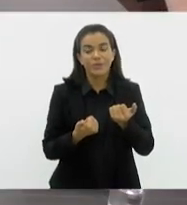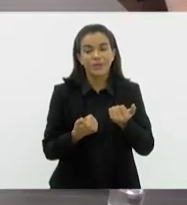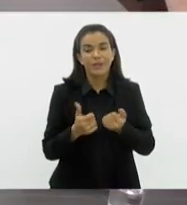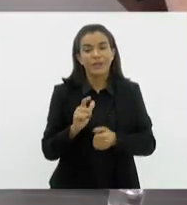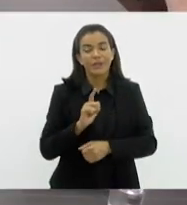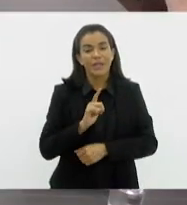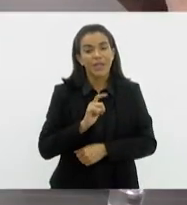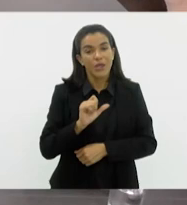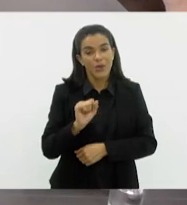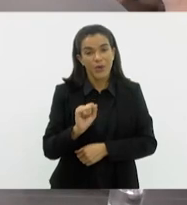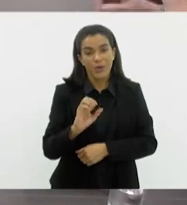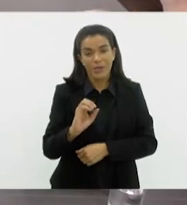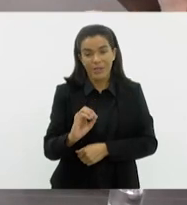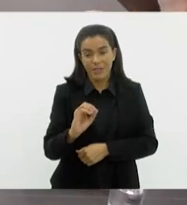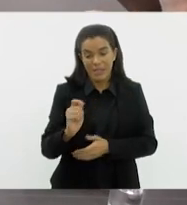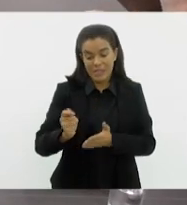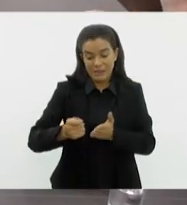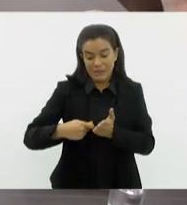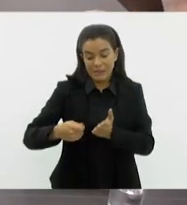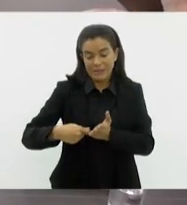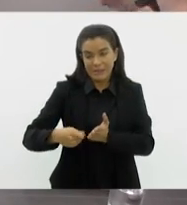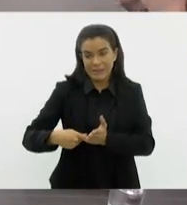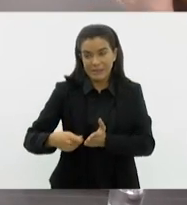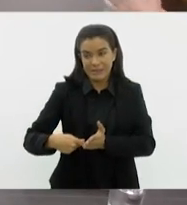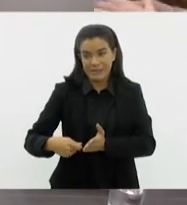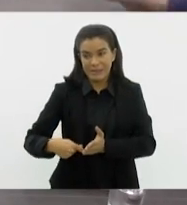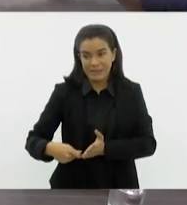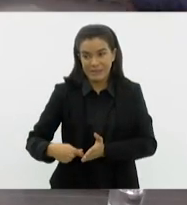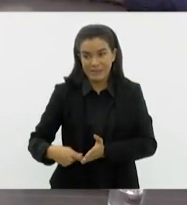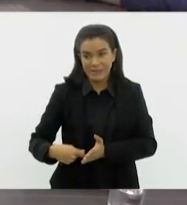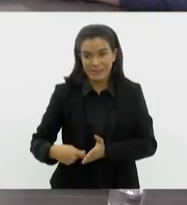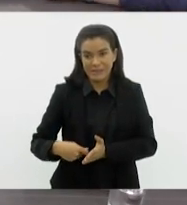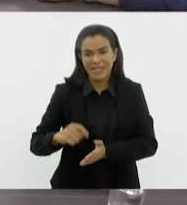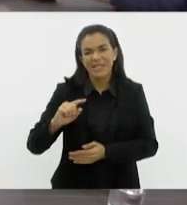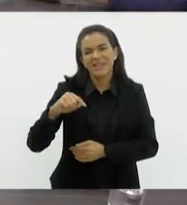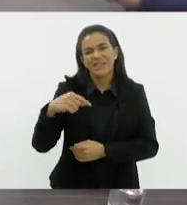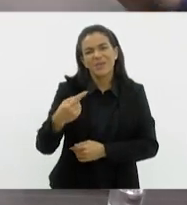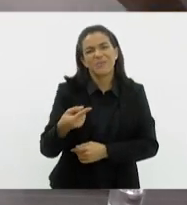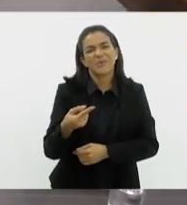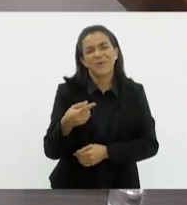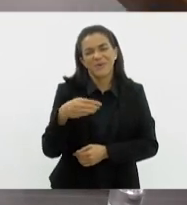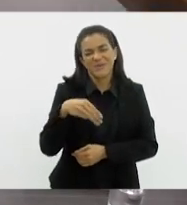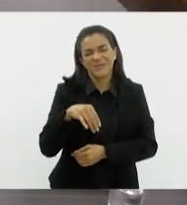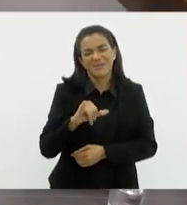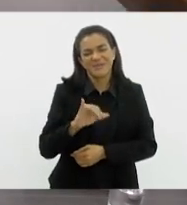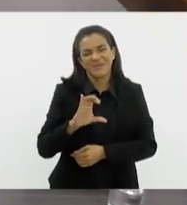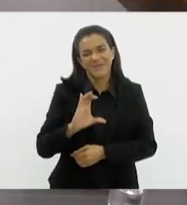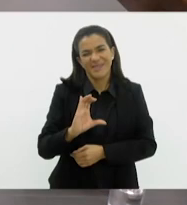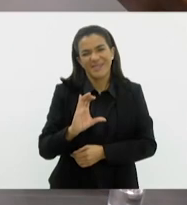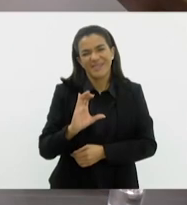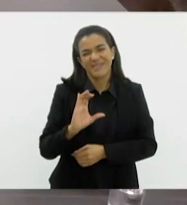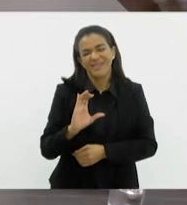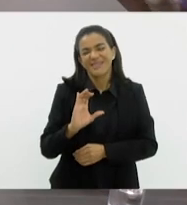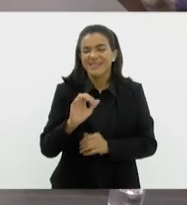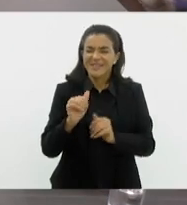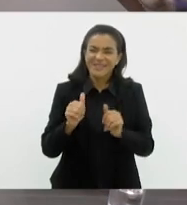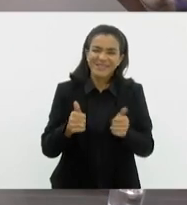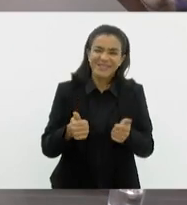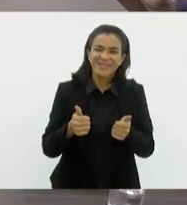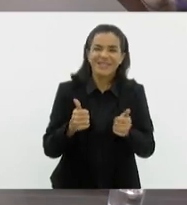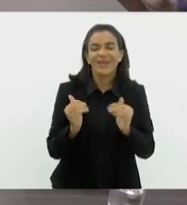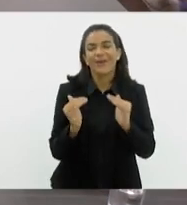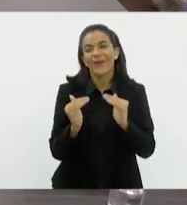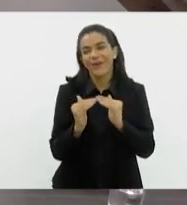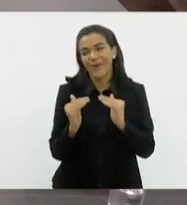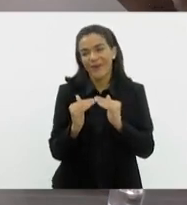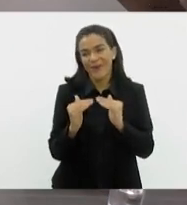80 assinaturas de 7 deputados. 1.023 mil, vamos fazer esse debate depois. Tá bom, eu proponho outro dia. Concordo,